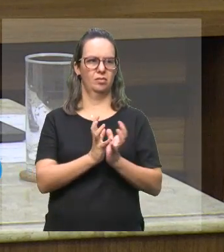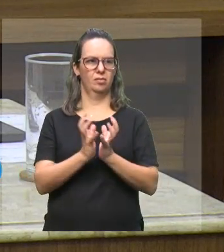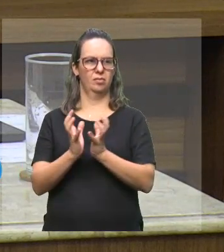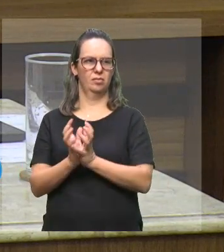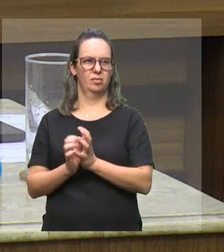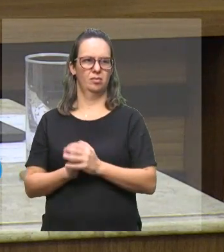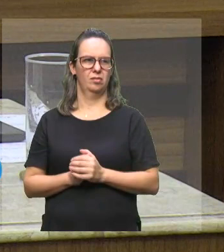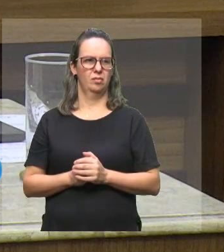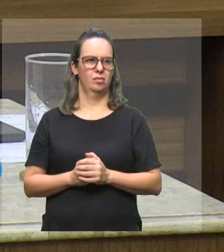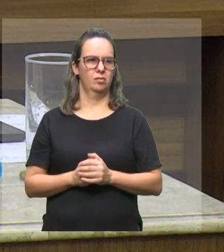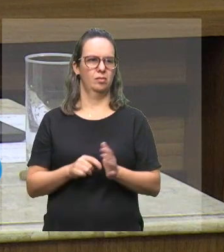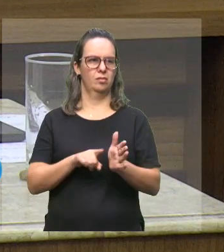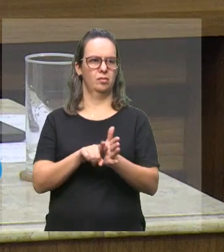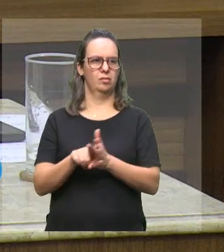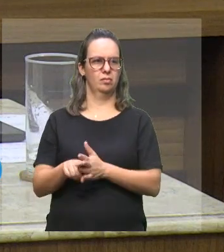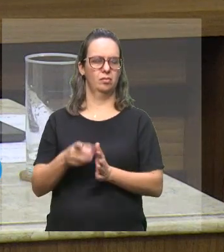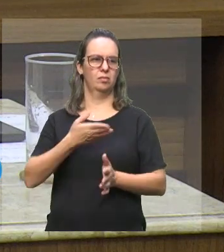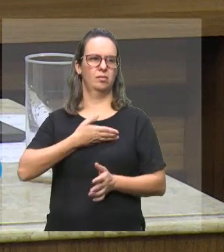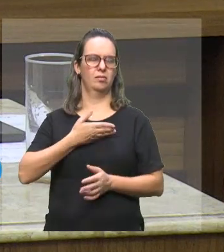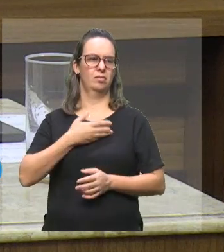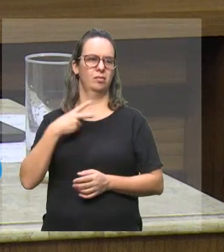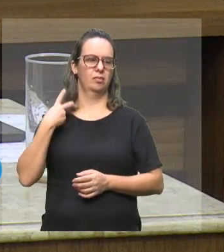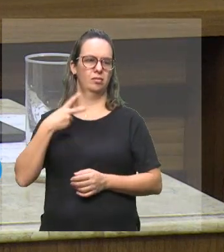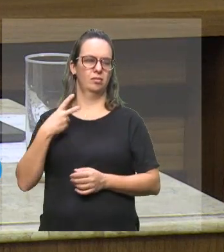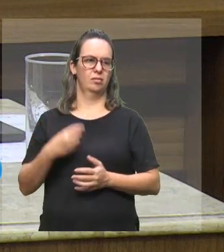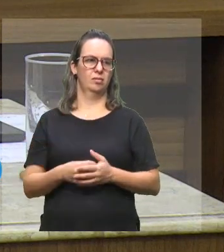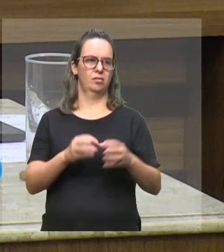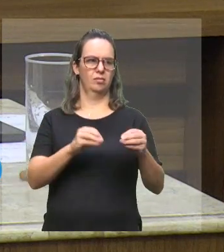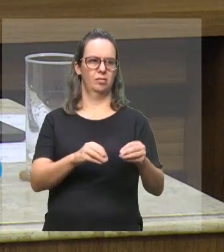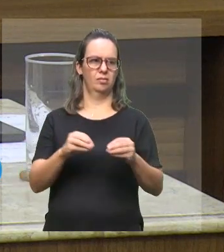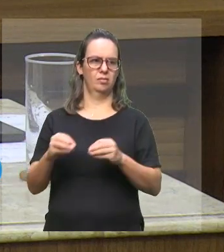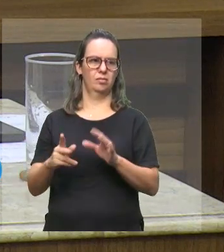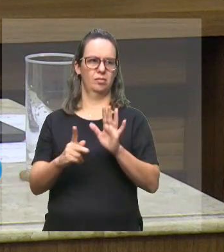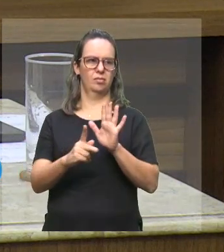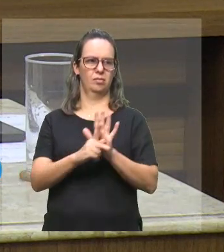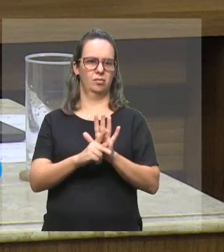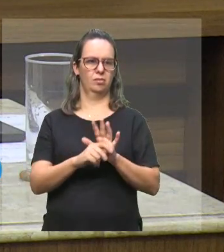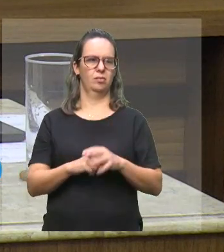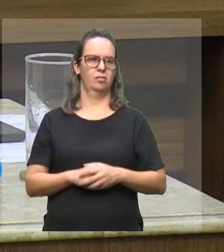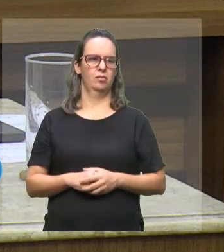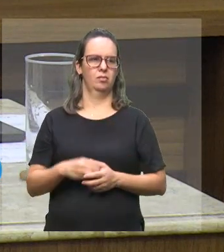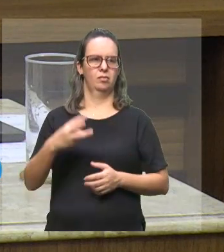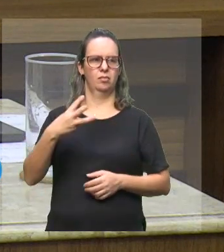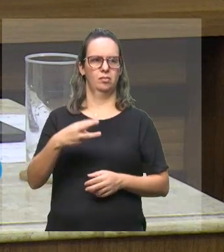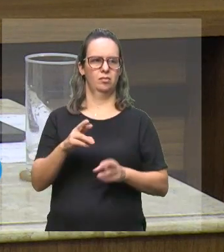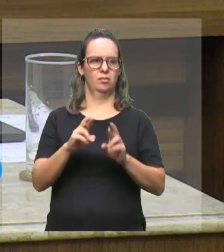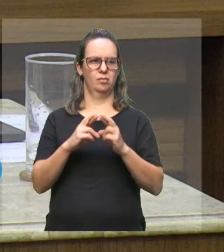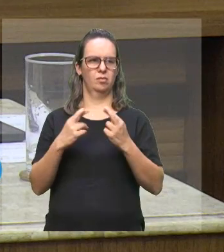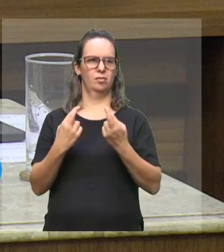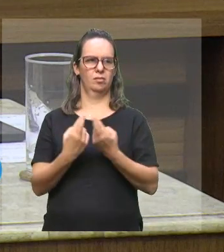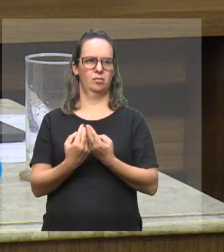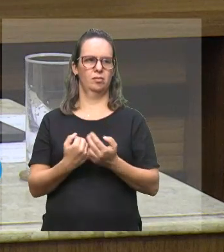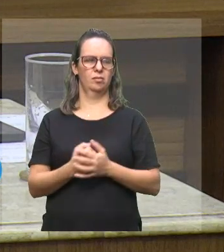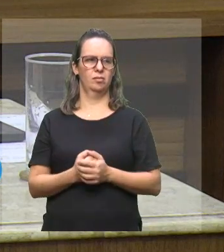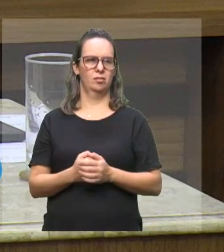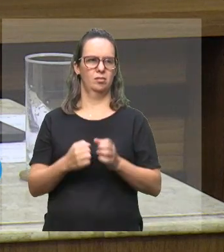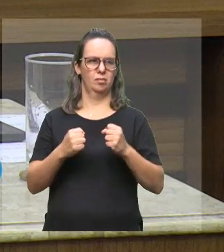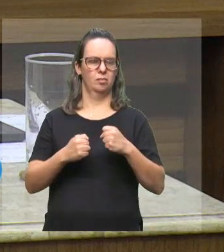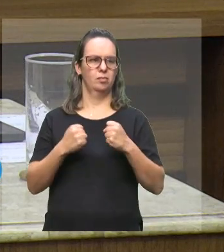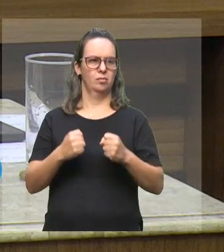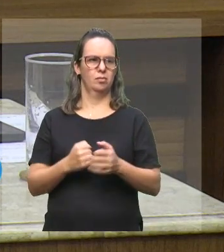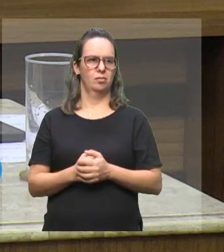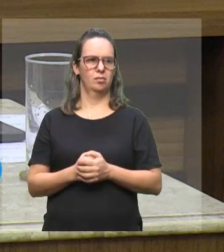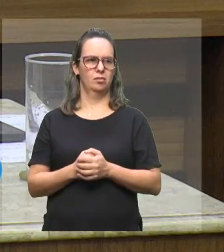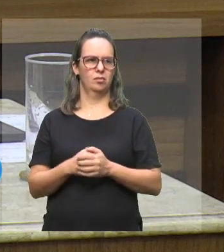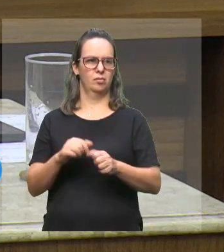possibilidade de consultar os colegas vereadores do adiamento desse projeto por 3 sessões, para que a gente possa ir no momento oportuno, bater um papo, né, com todos